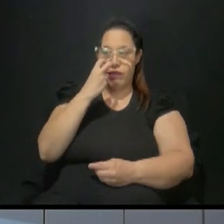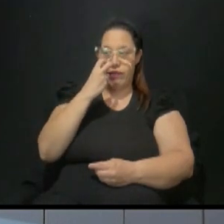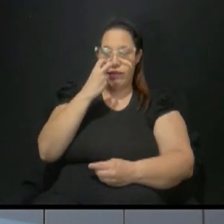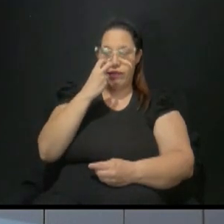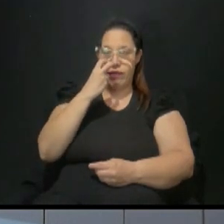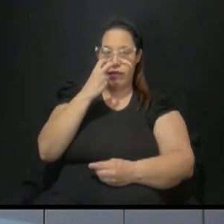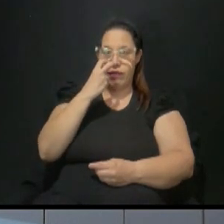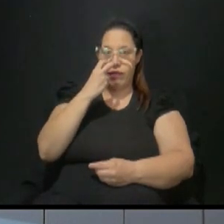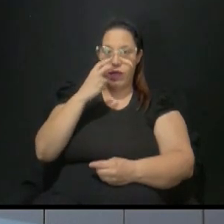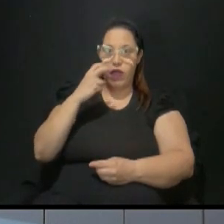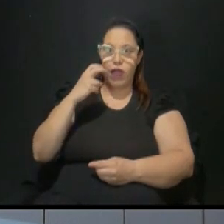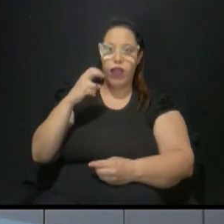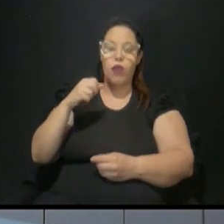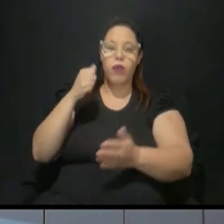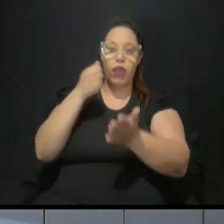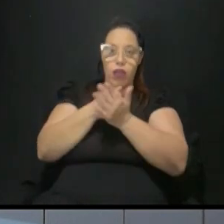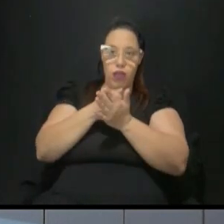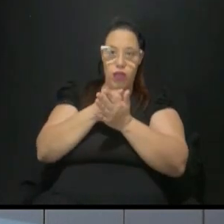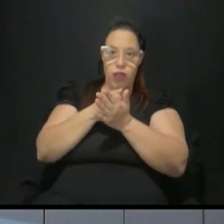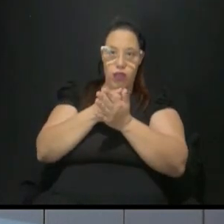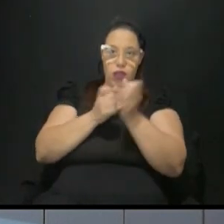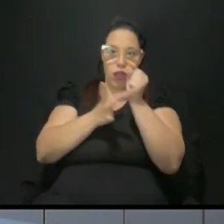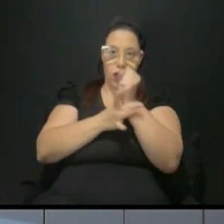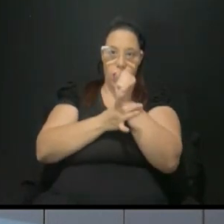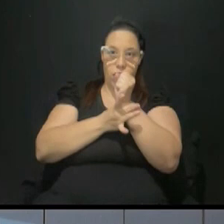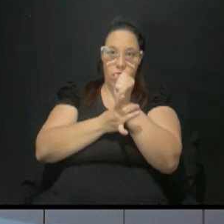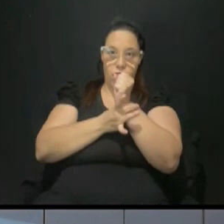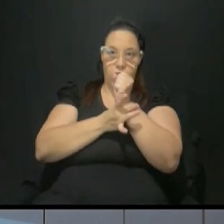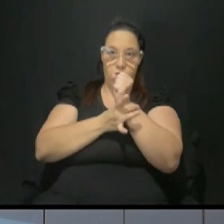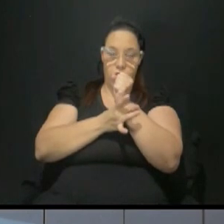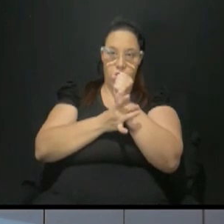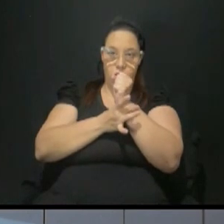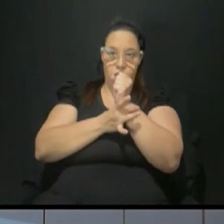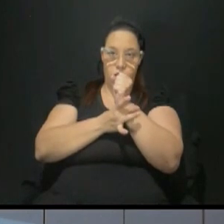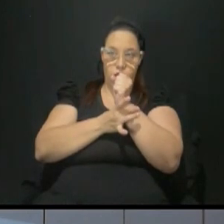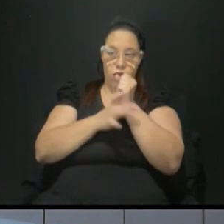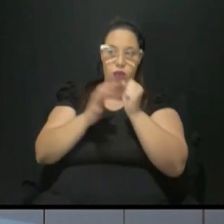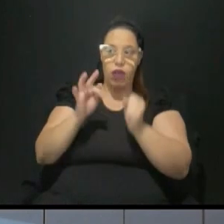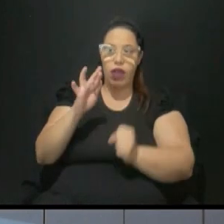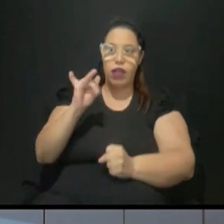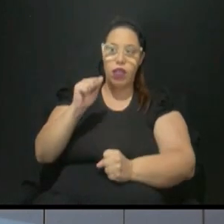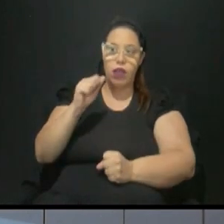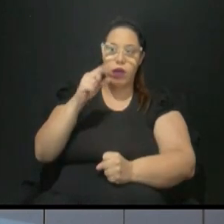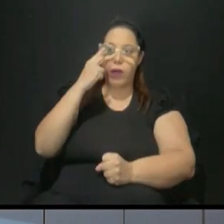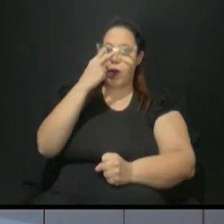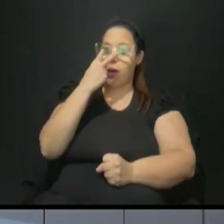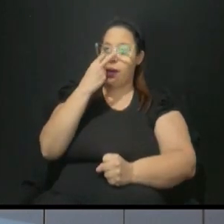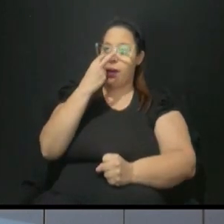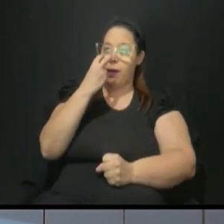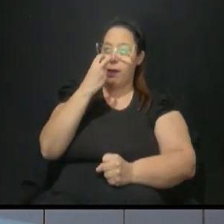por uma questão de segurança, né? O atleta baixa visão, que seria o T12, é opcional correr ou não com guia.